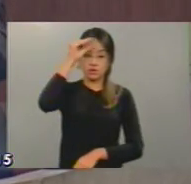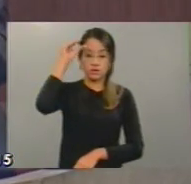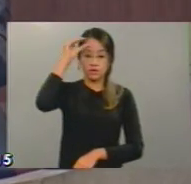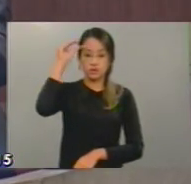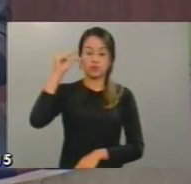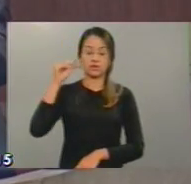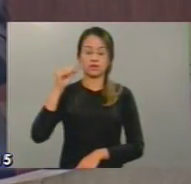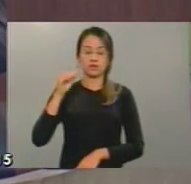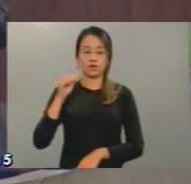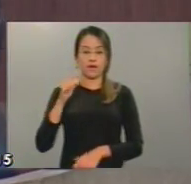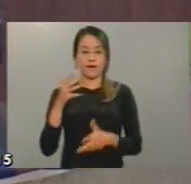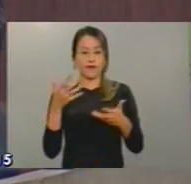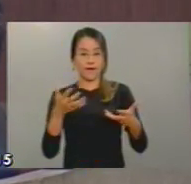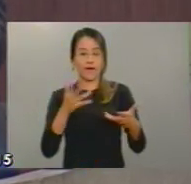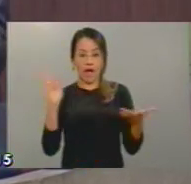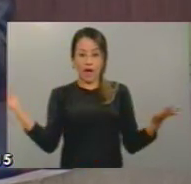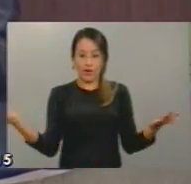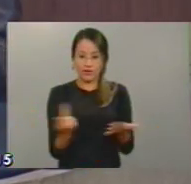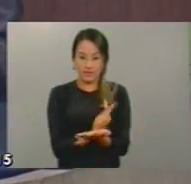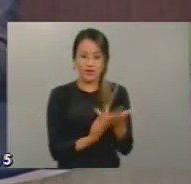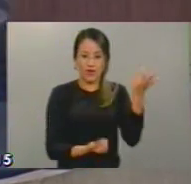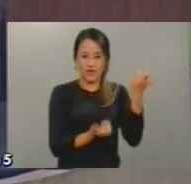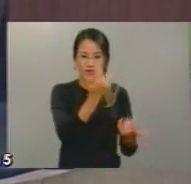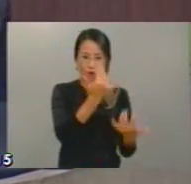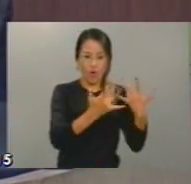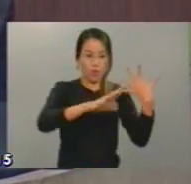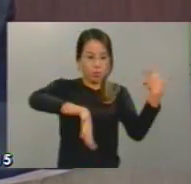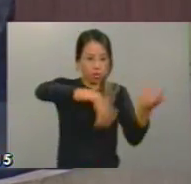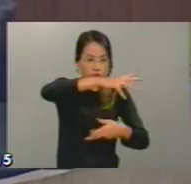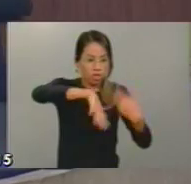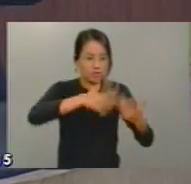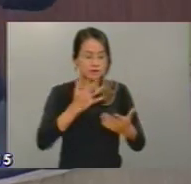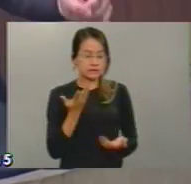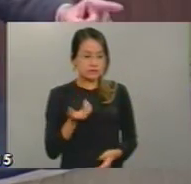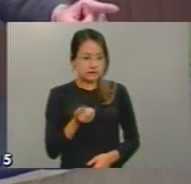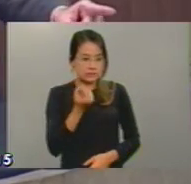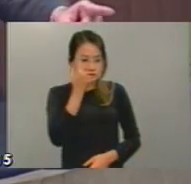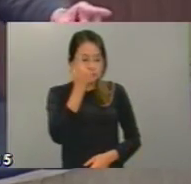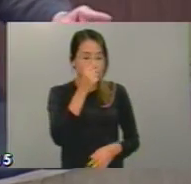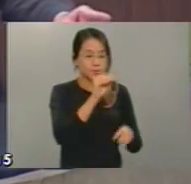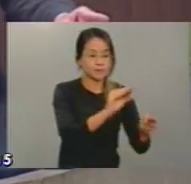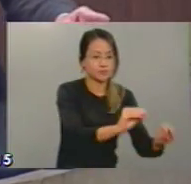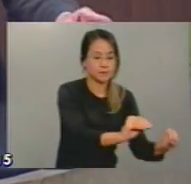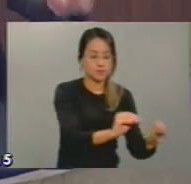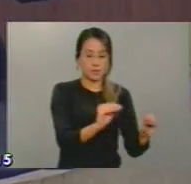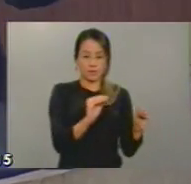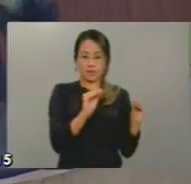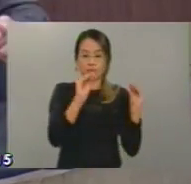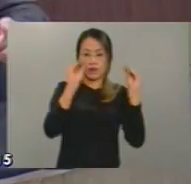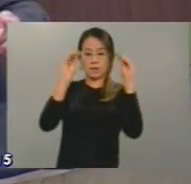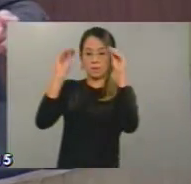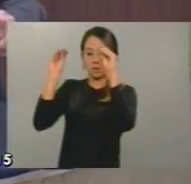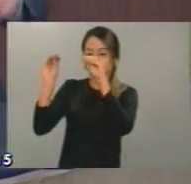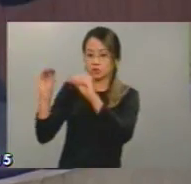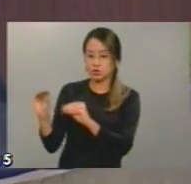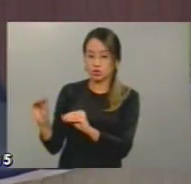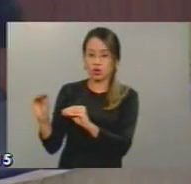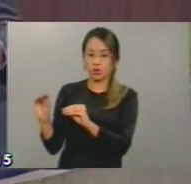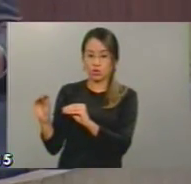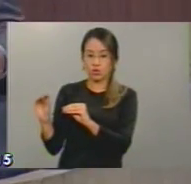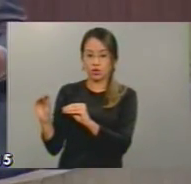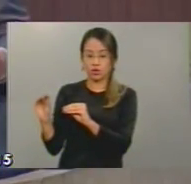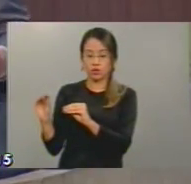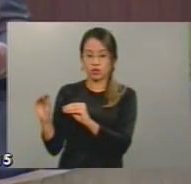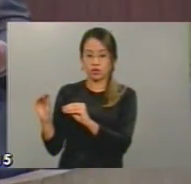transferir adolescentes custodiados num sistema para o complexo penitenciário, para uma unidade prisional,